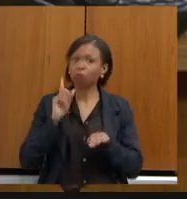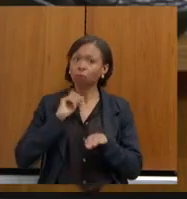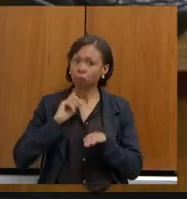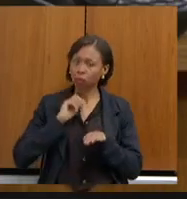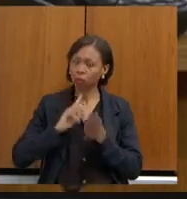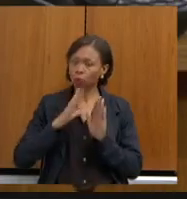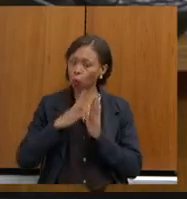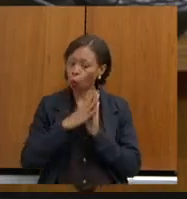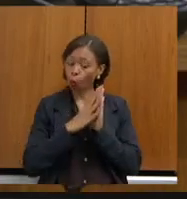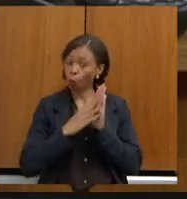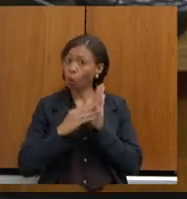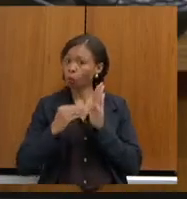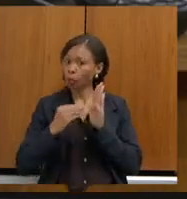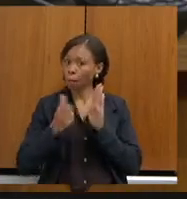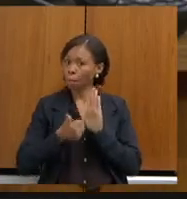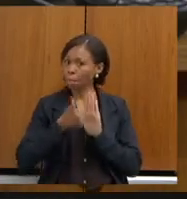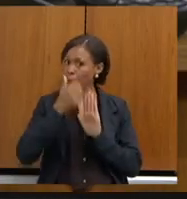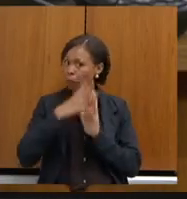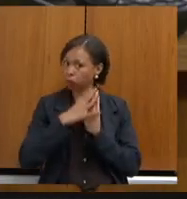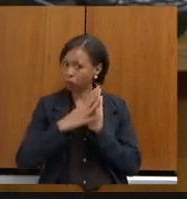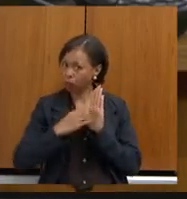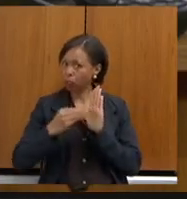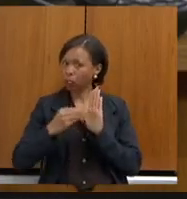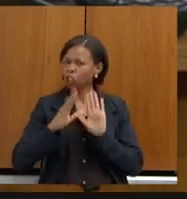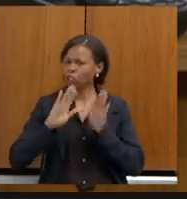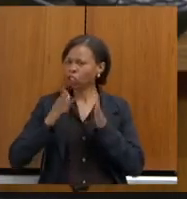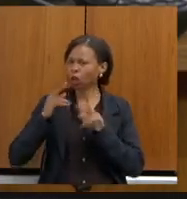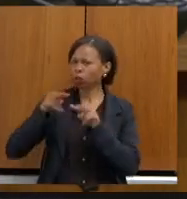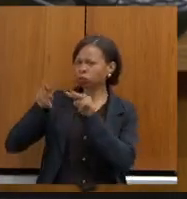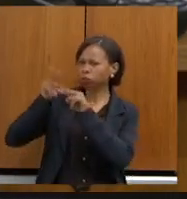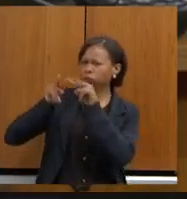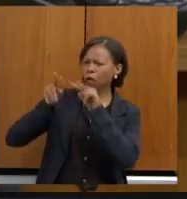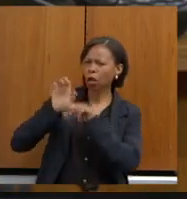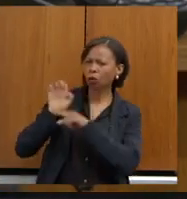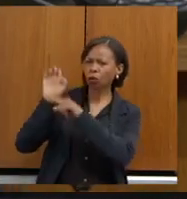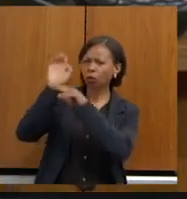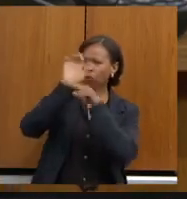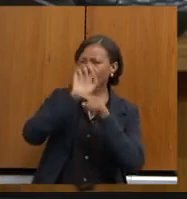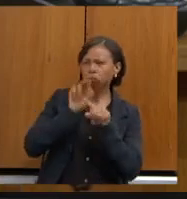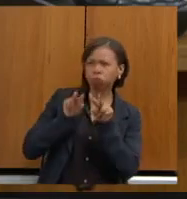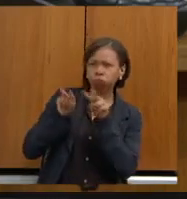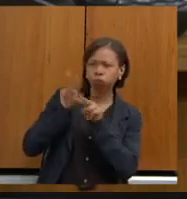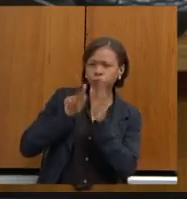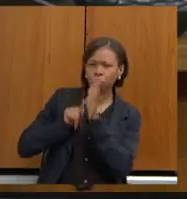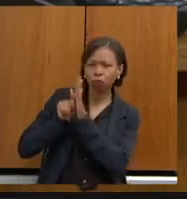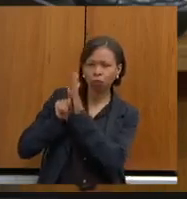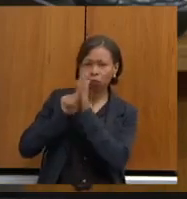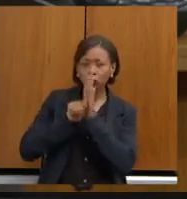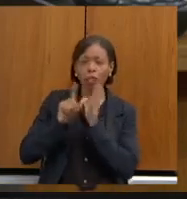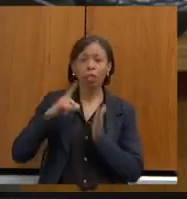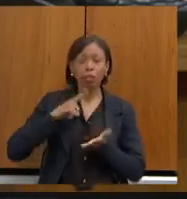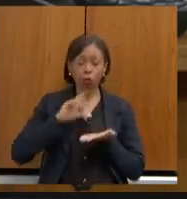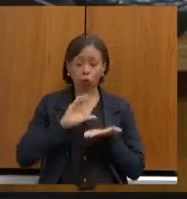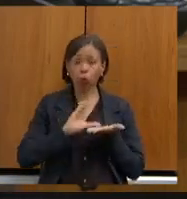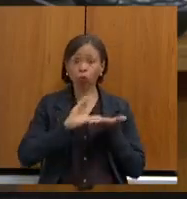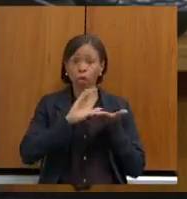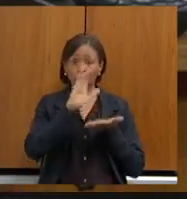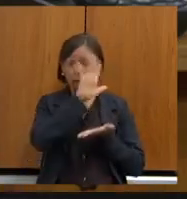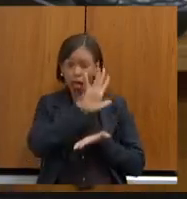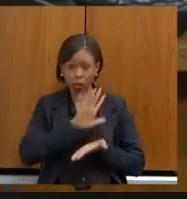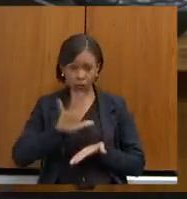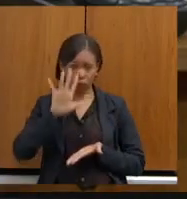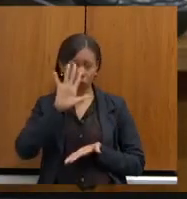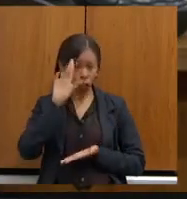modelo inclusive fizemos consulta todos os demais Estados da Federação nós temos um Conselho Nacional de chefes de polícia e